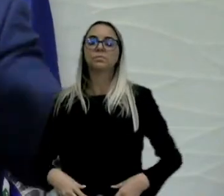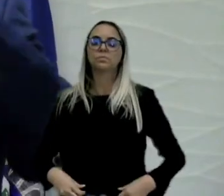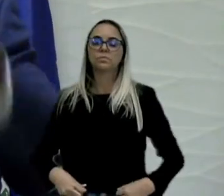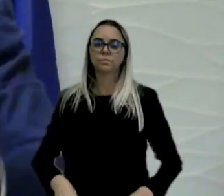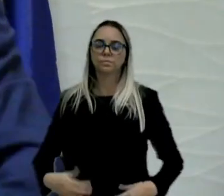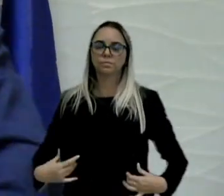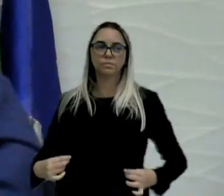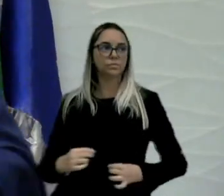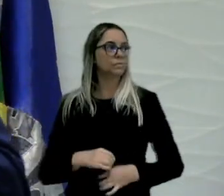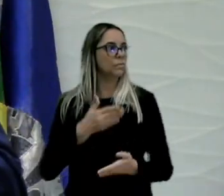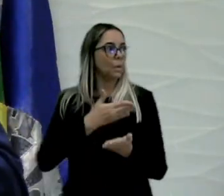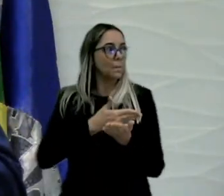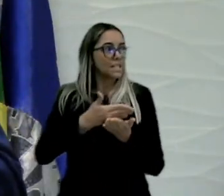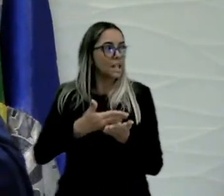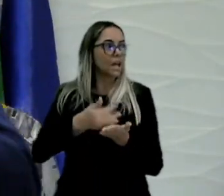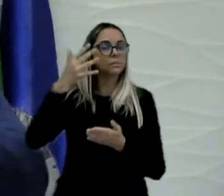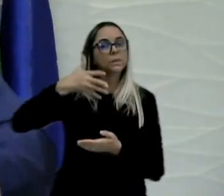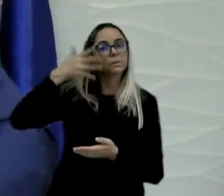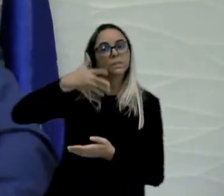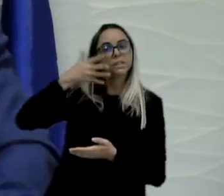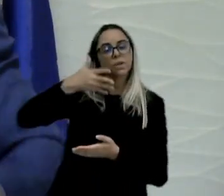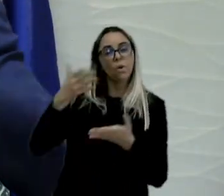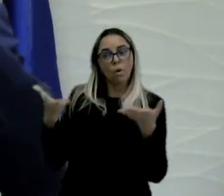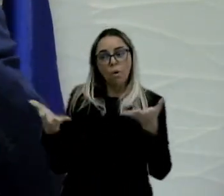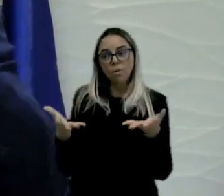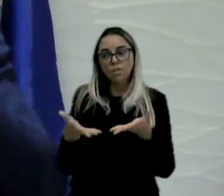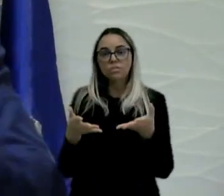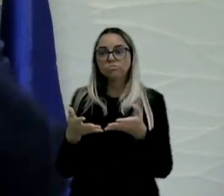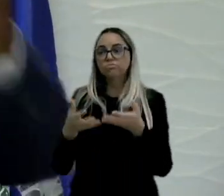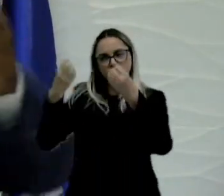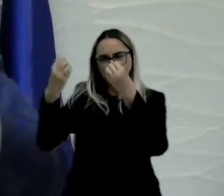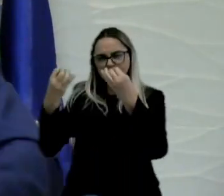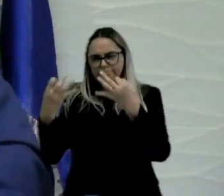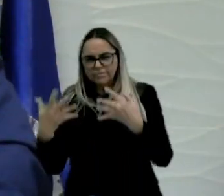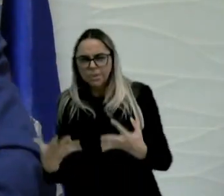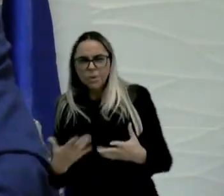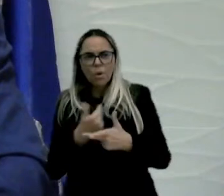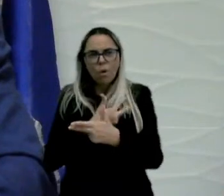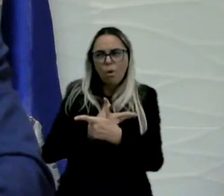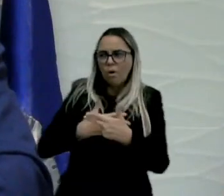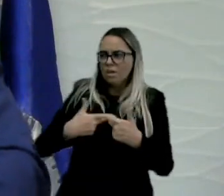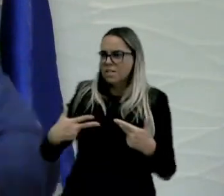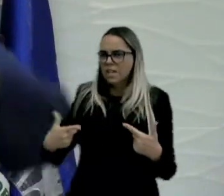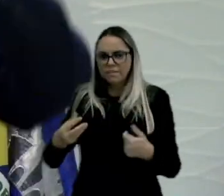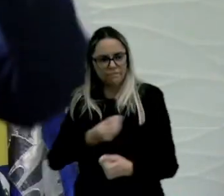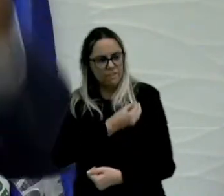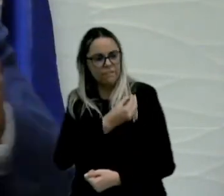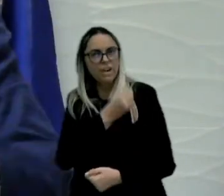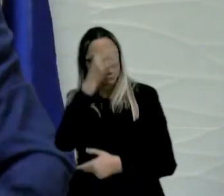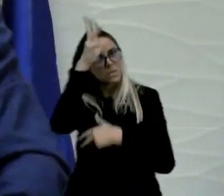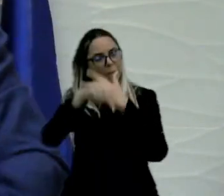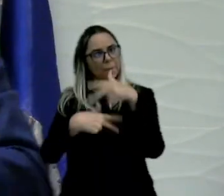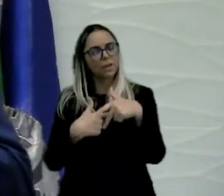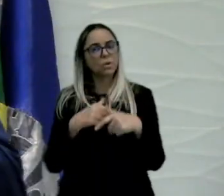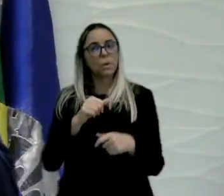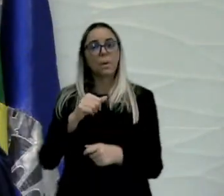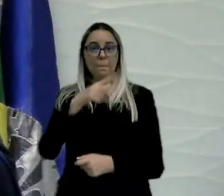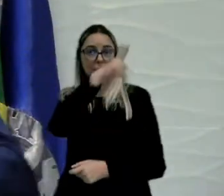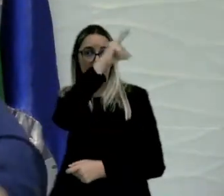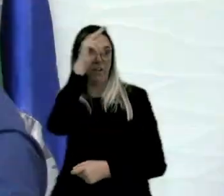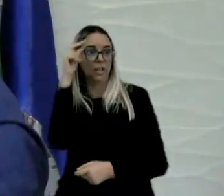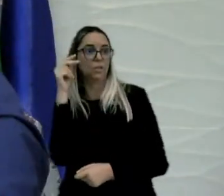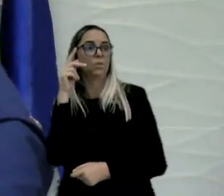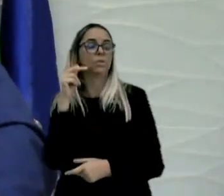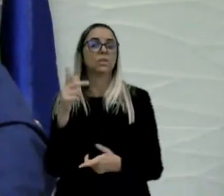começar meus discursos hoje falando de tanta coisa que a gente vem vendo em São Bento desse Prefeito